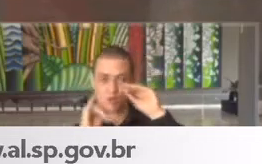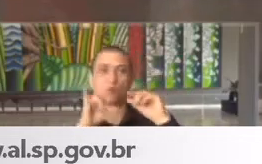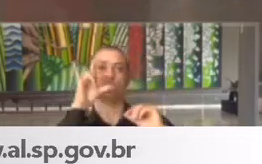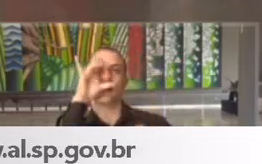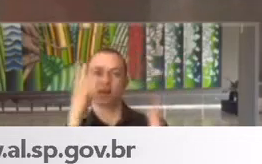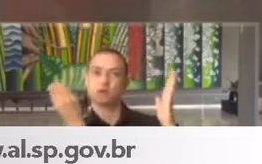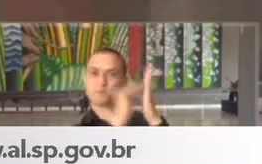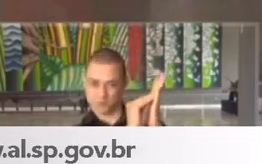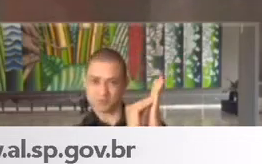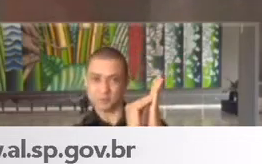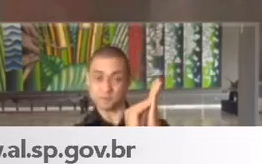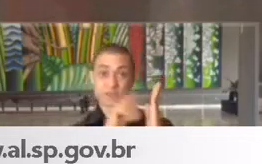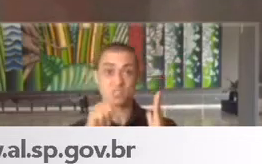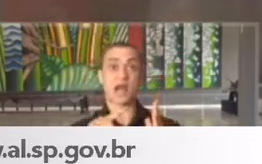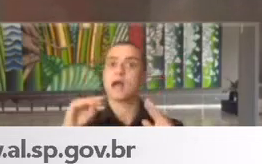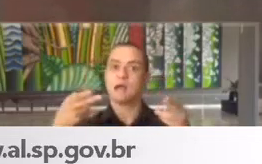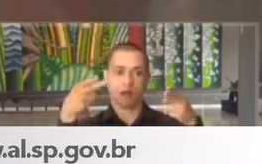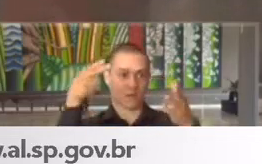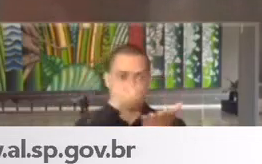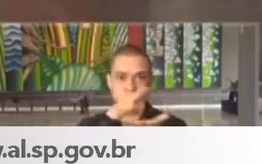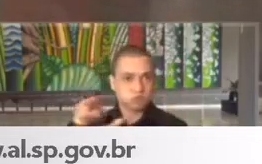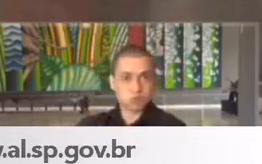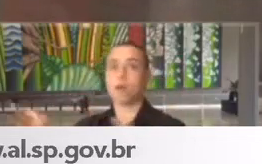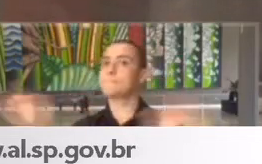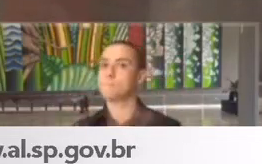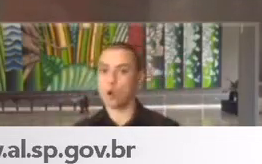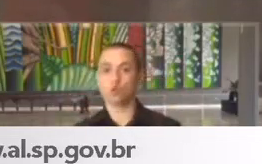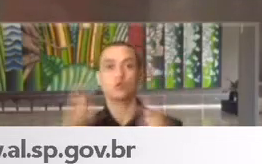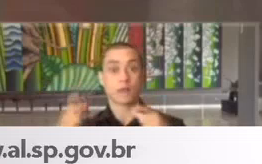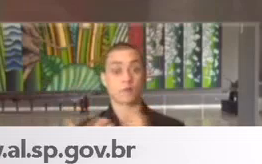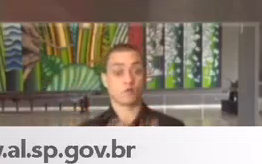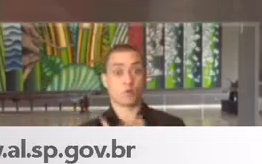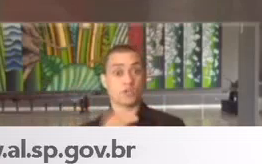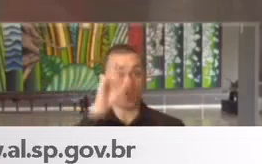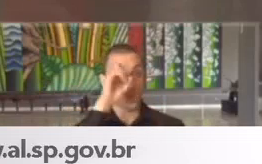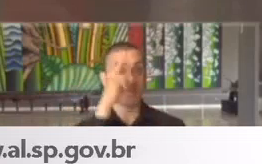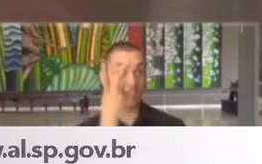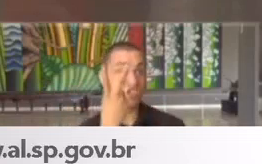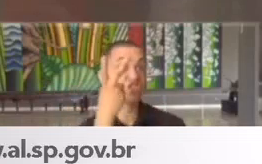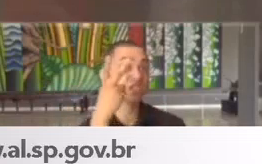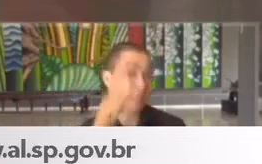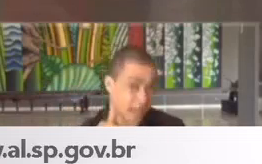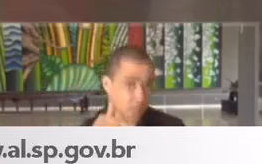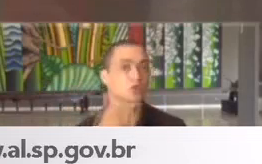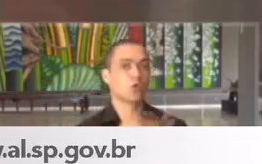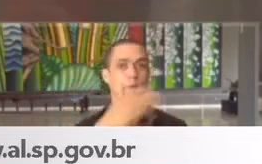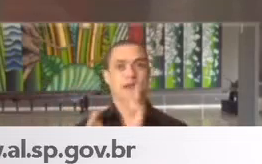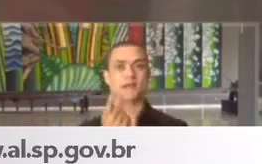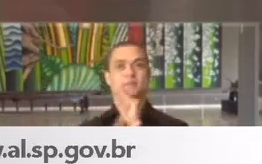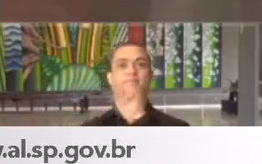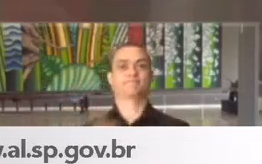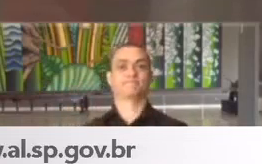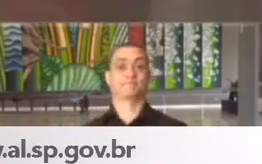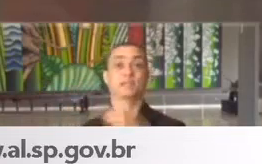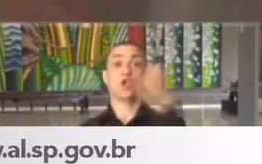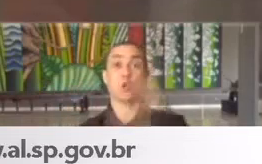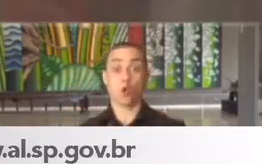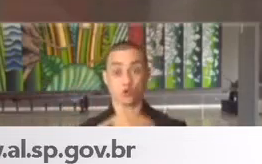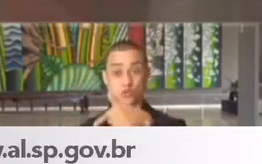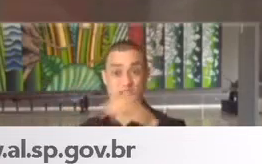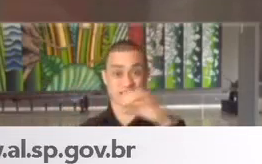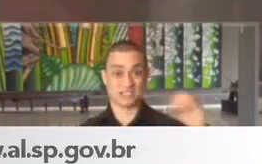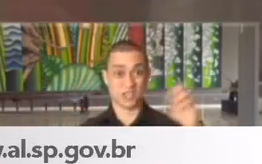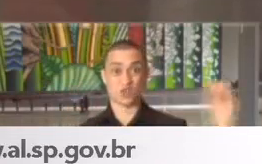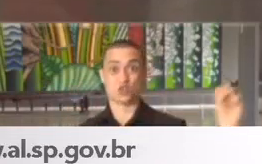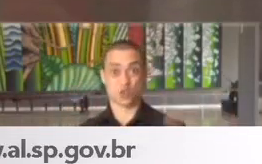estão prontos, as unidades estão prontas para o atendimento a partir do próximo dia 27. E mais 700 leitos de UTI